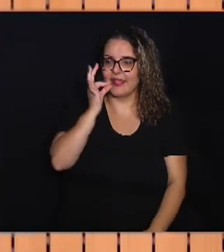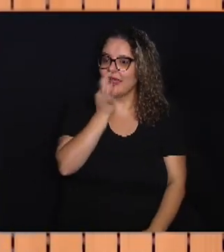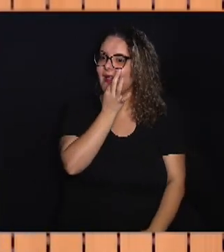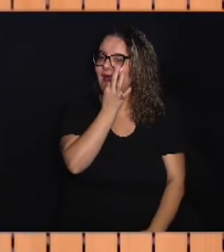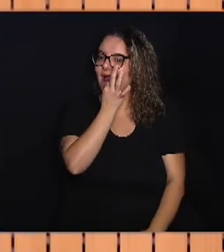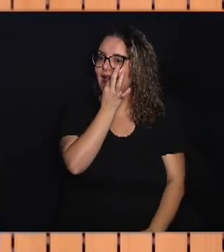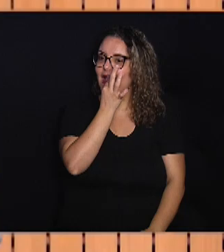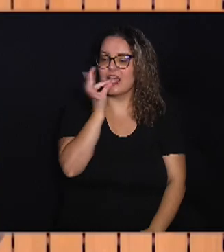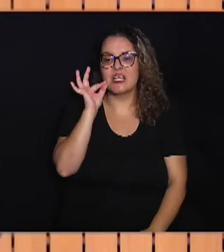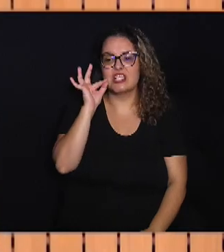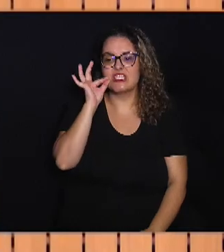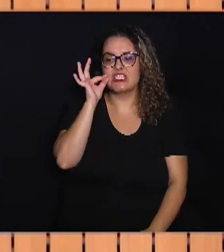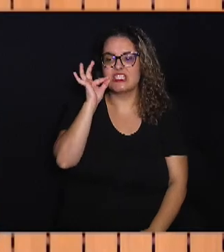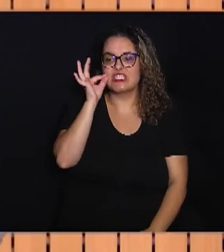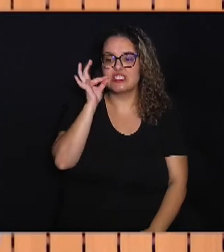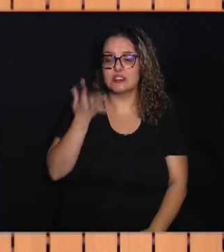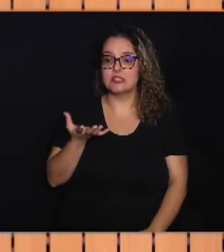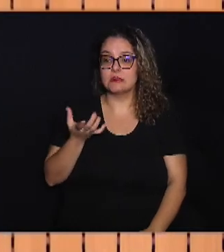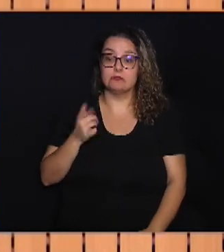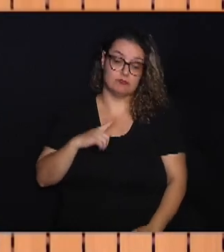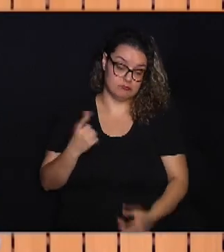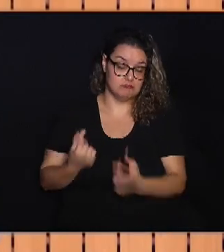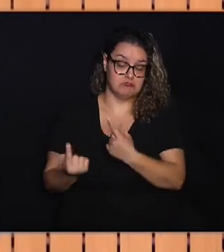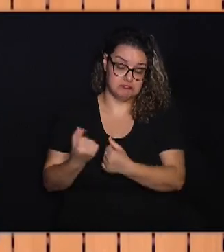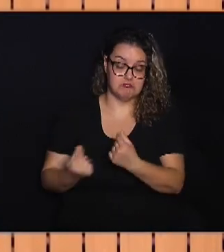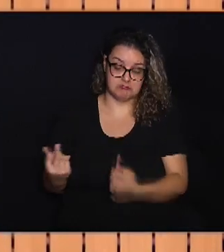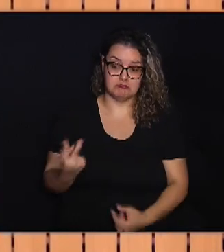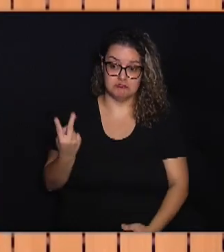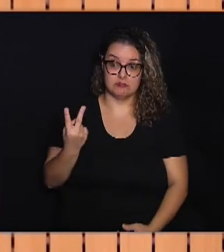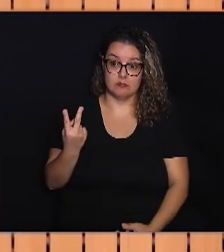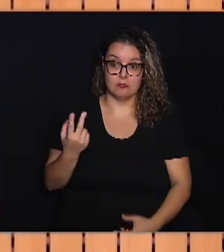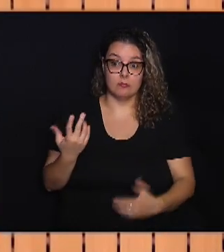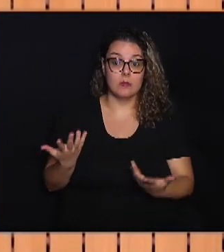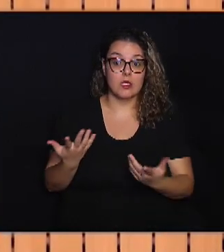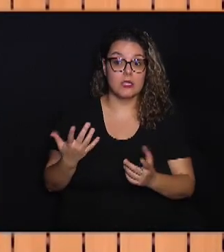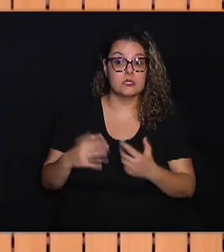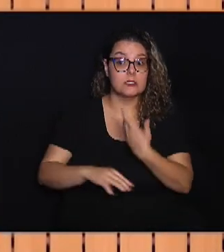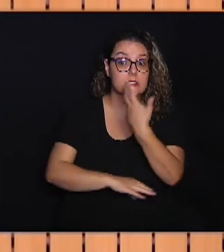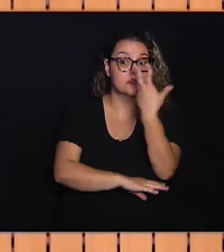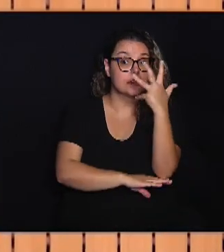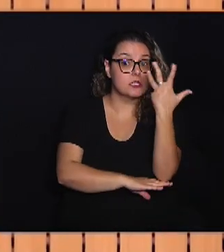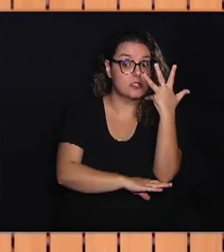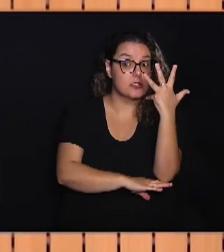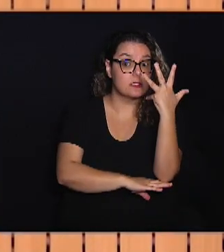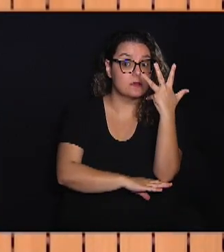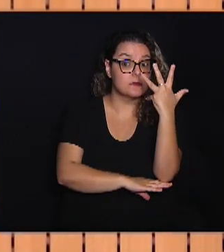PIB aumenta. Então, a primeira coisa que eu queria chamar a atenção é que